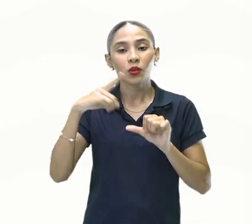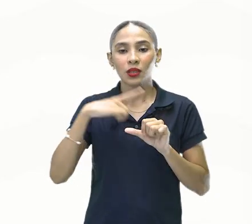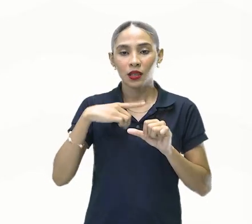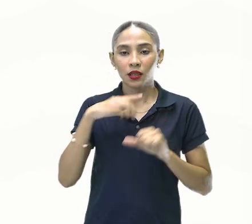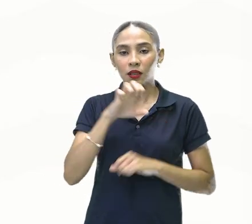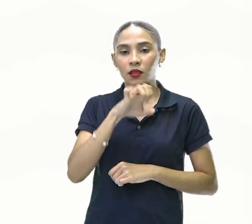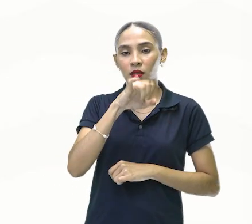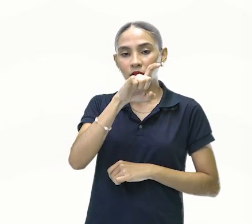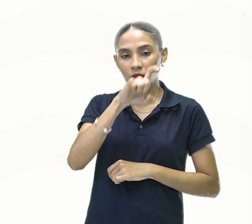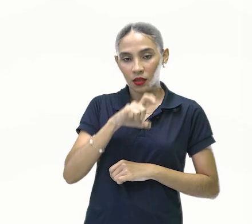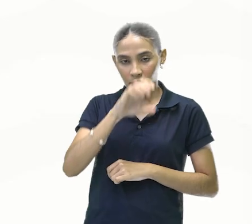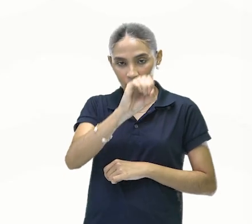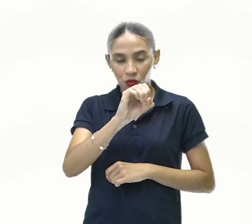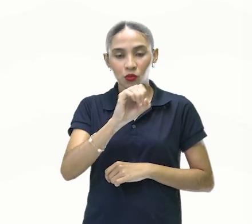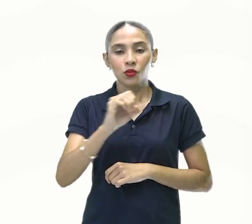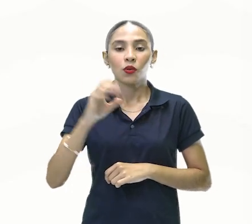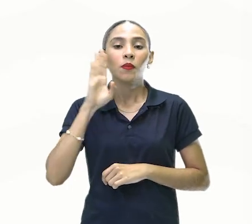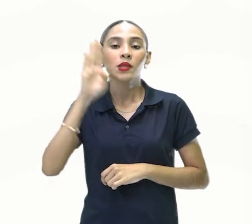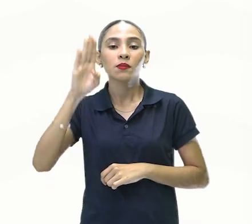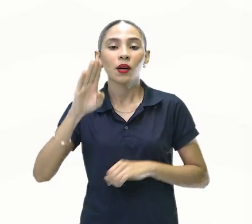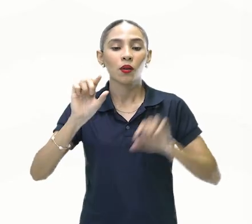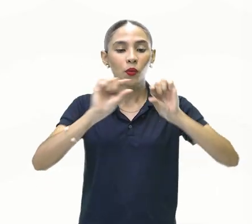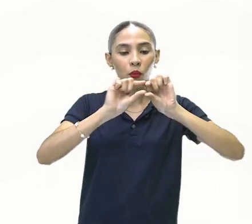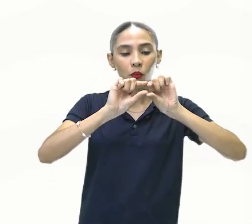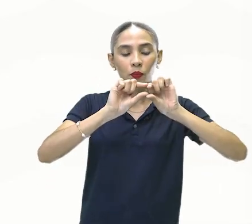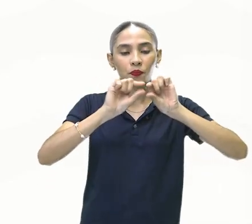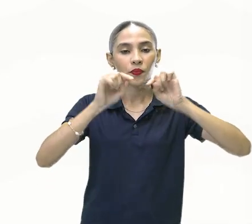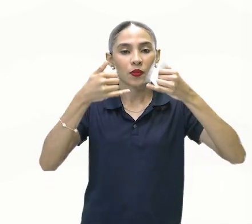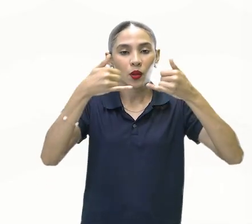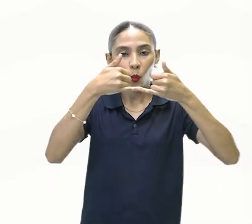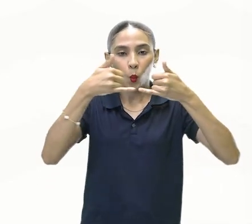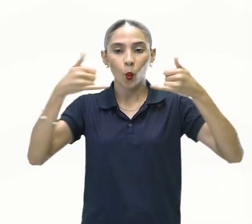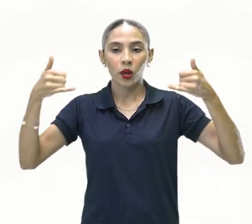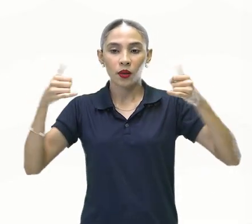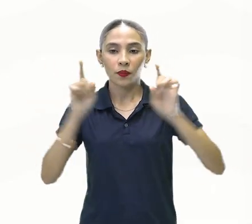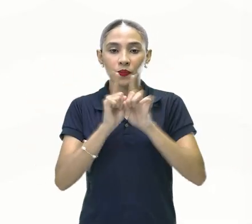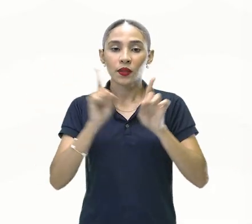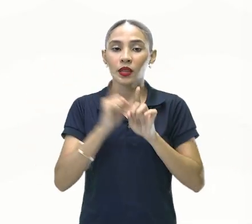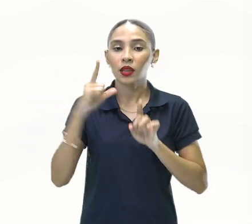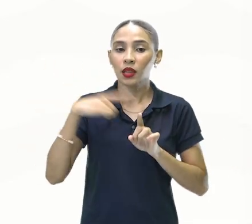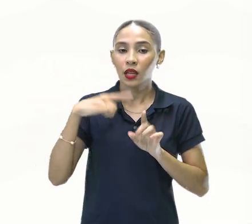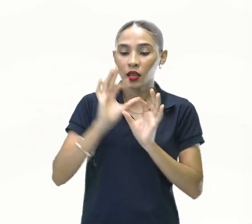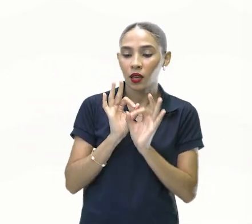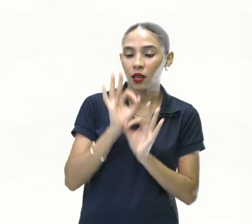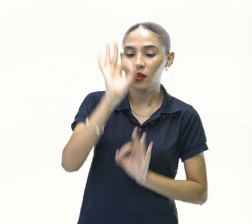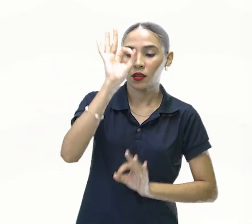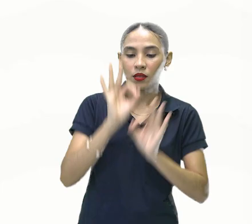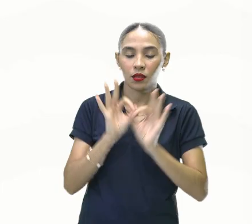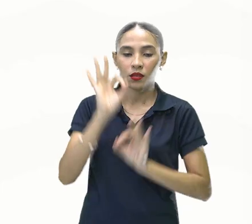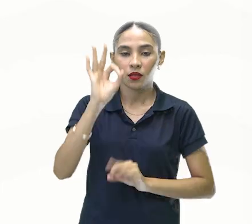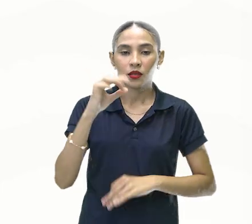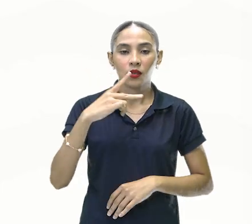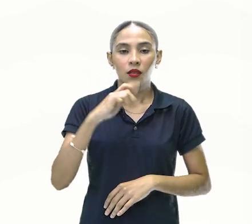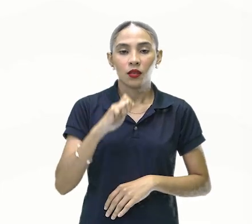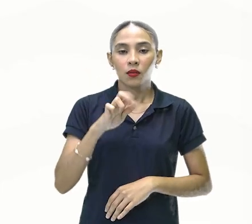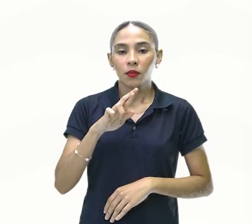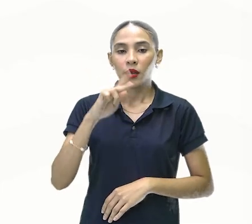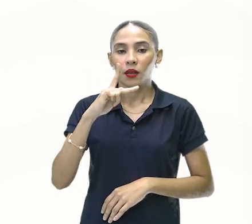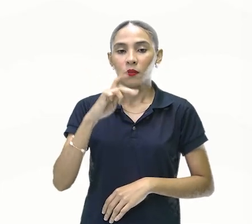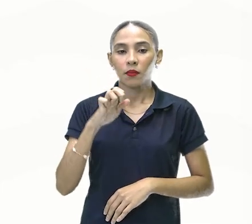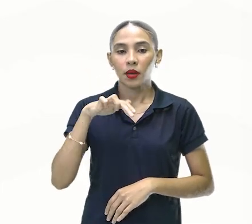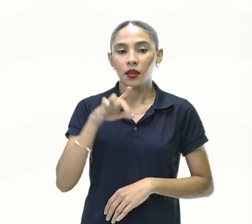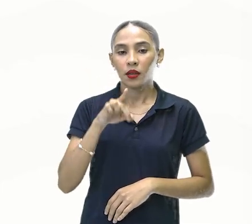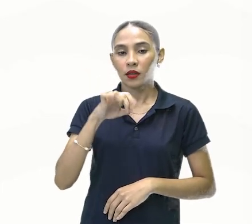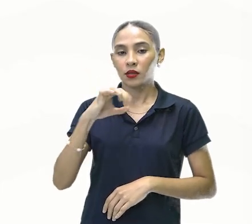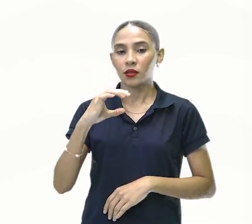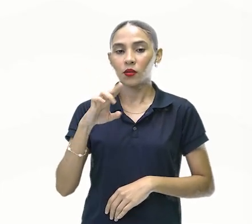também ainda o eixo principal, que é essa linha horizontal, tenho a lente, que é a linha perpendicular, né, a